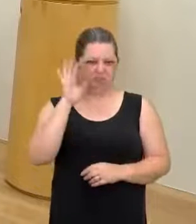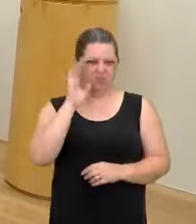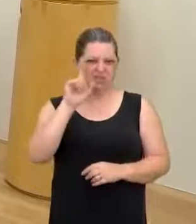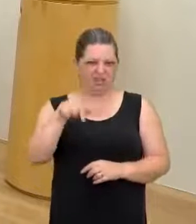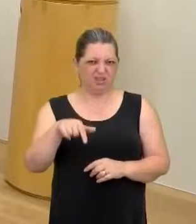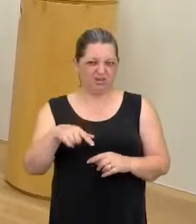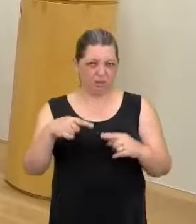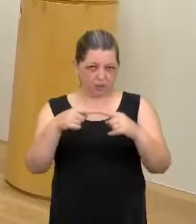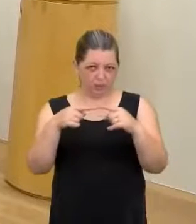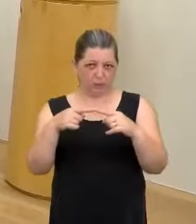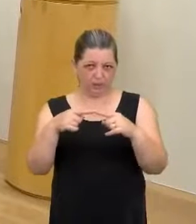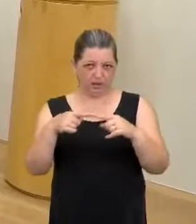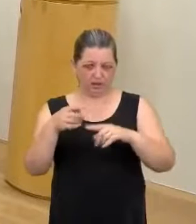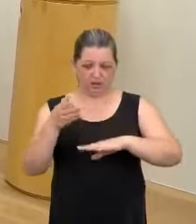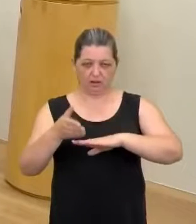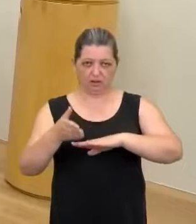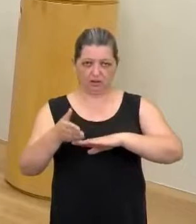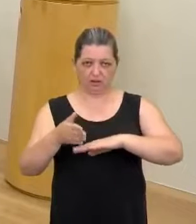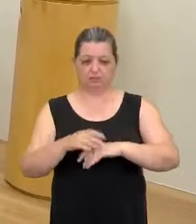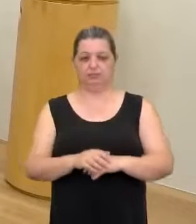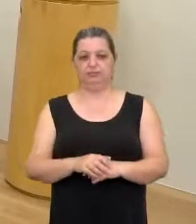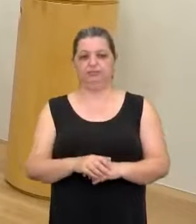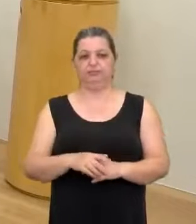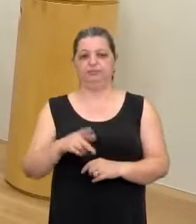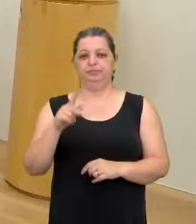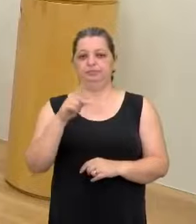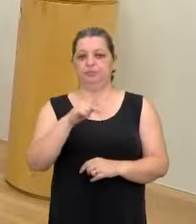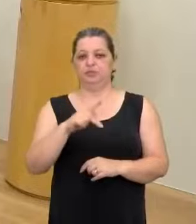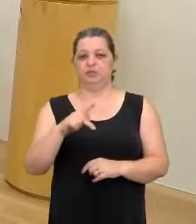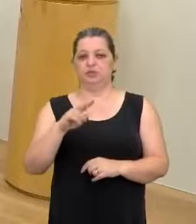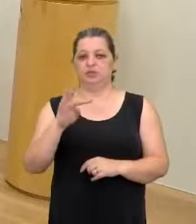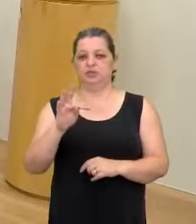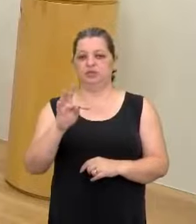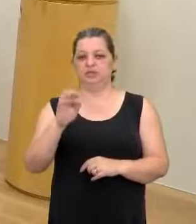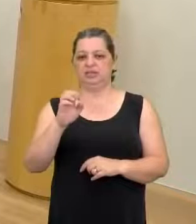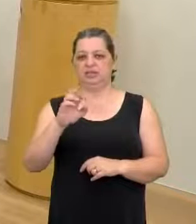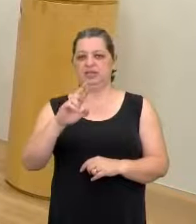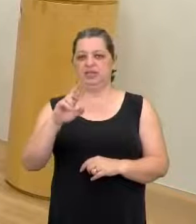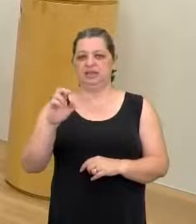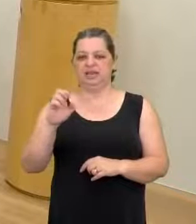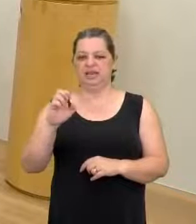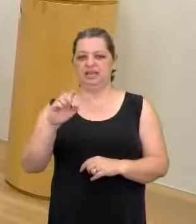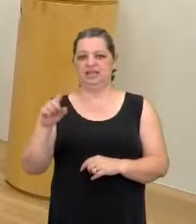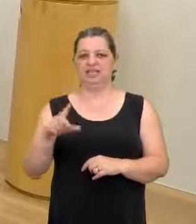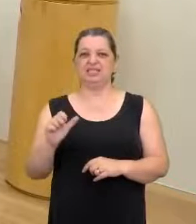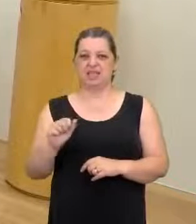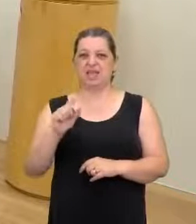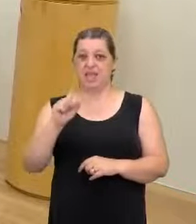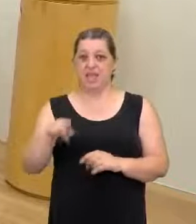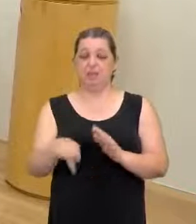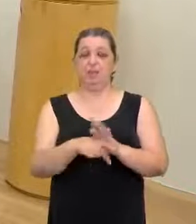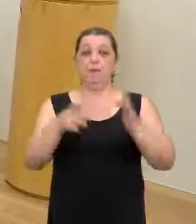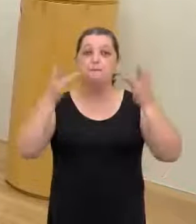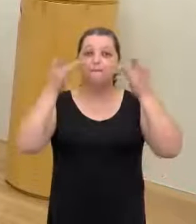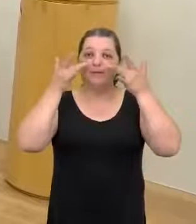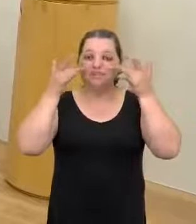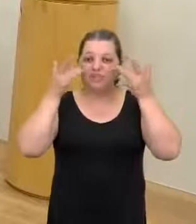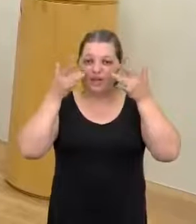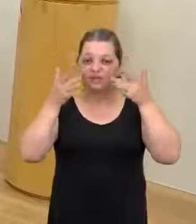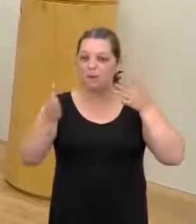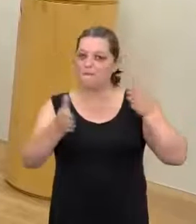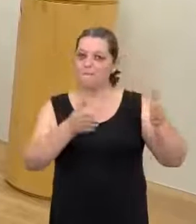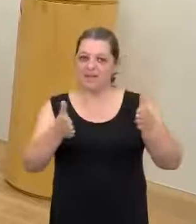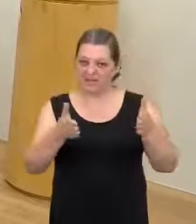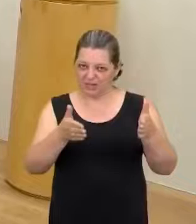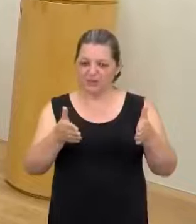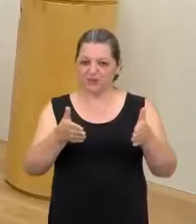viu? Olha só, pro Tereza. Teatro dos dias atuais, contemporâneo, é isso mesmo. Então, é um teatro que